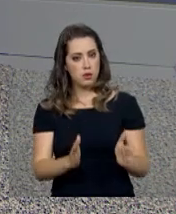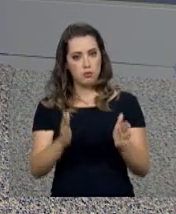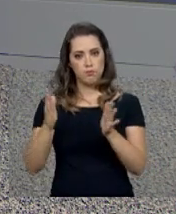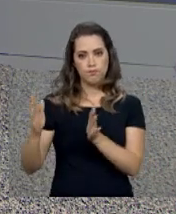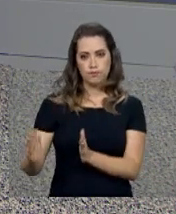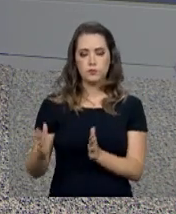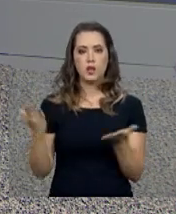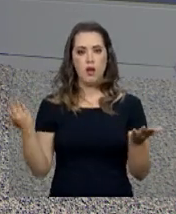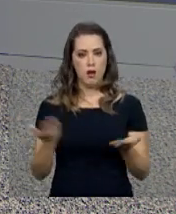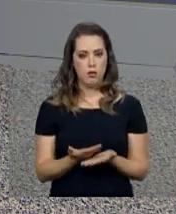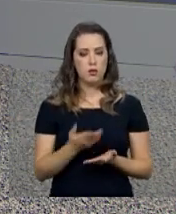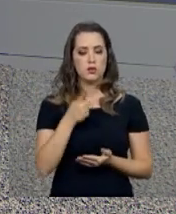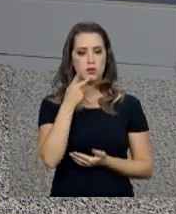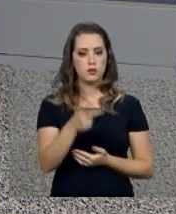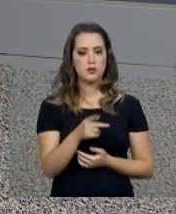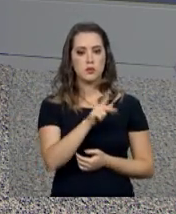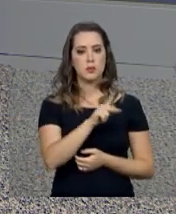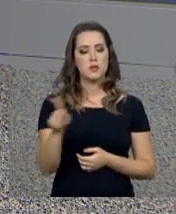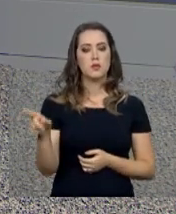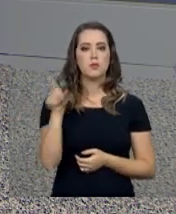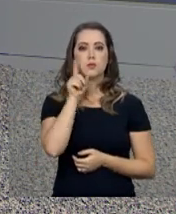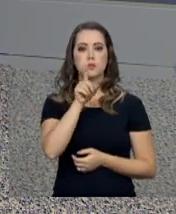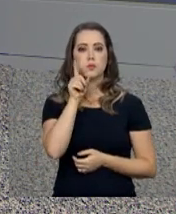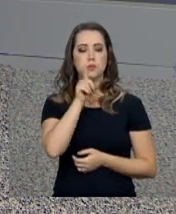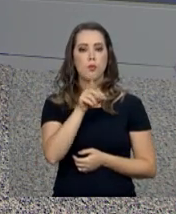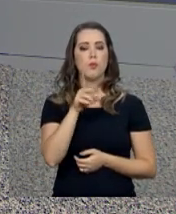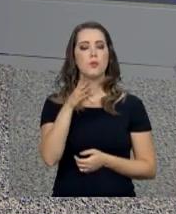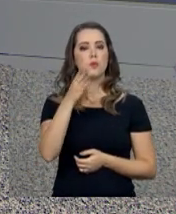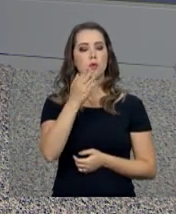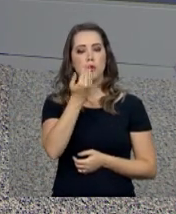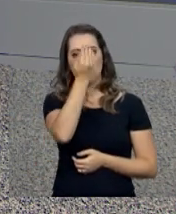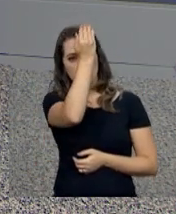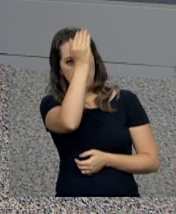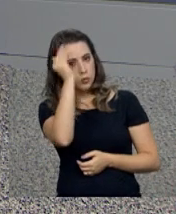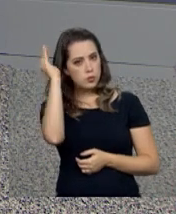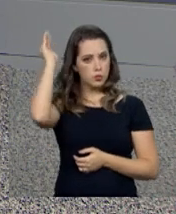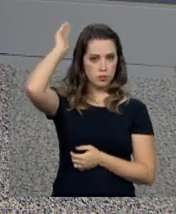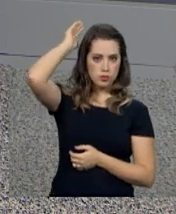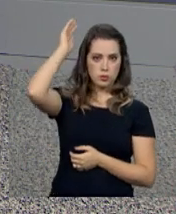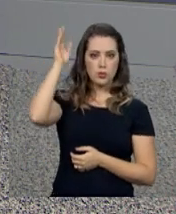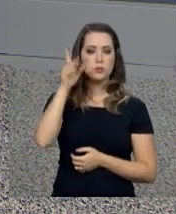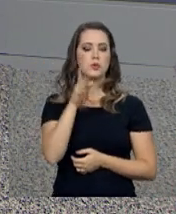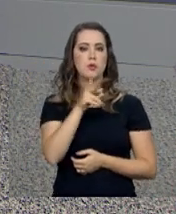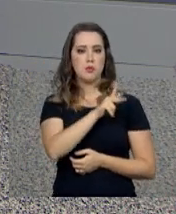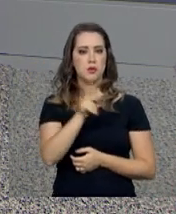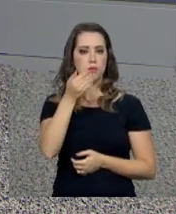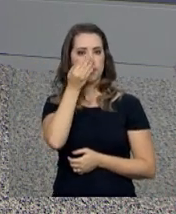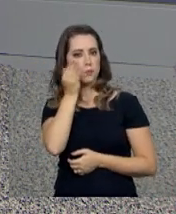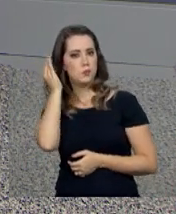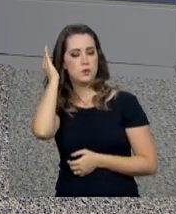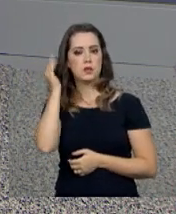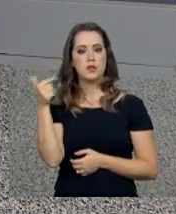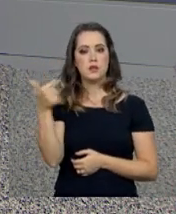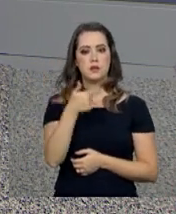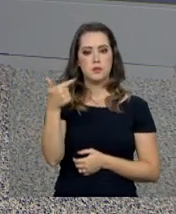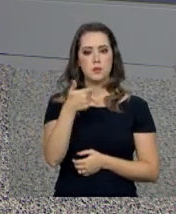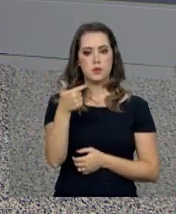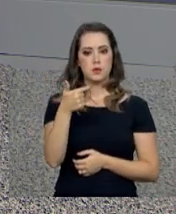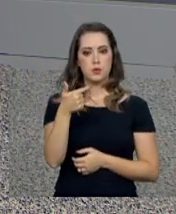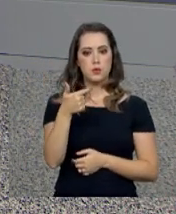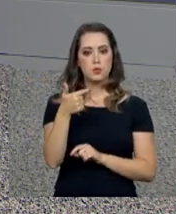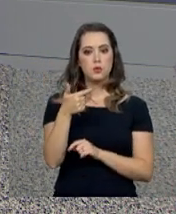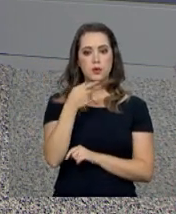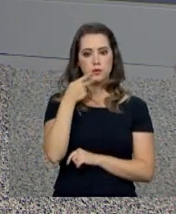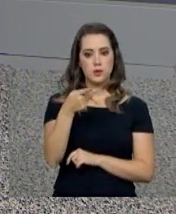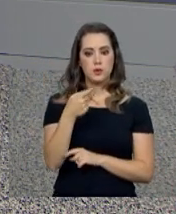já deve está discursando presidente dos estados unidos donald trump então e também um protocolo ele sempre é o segundo a falar por ser o anfitrião é